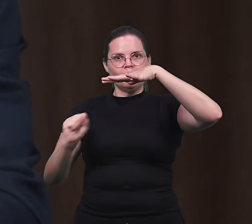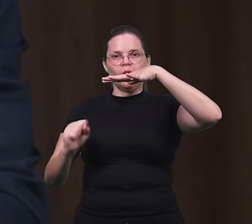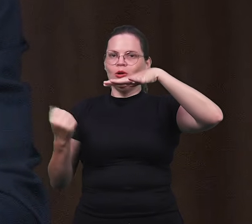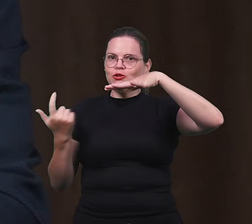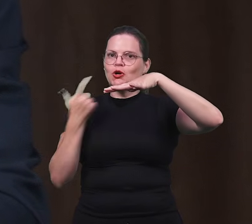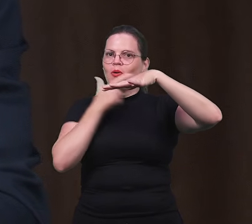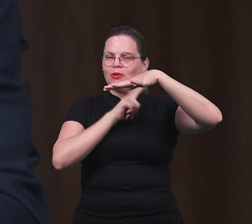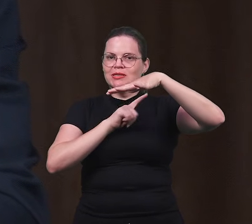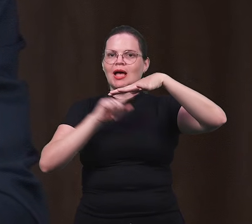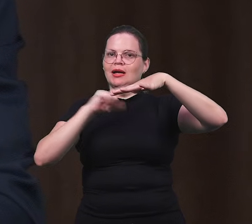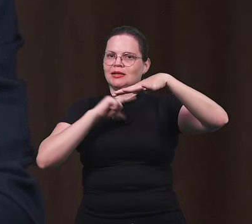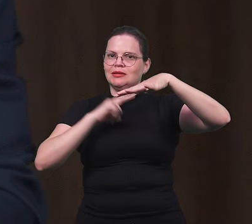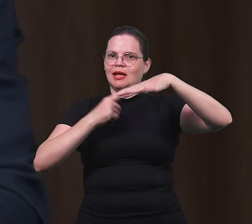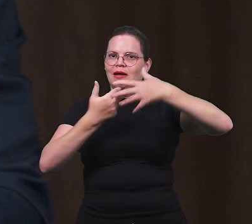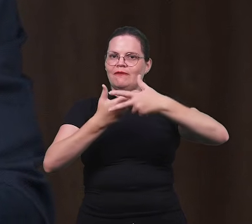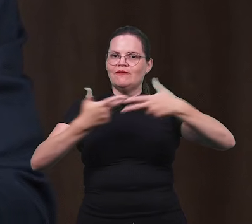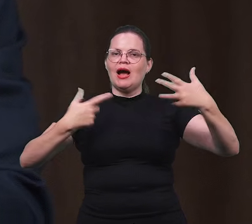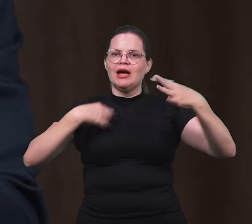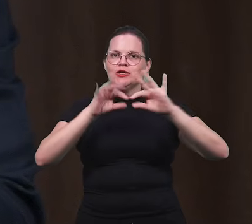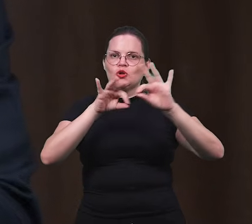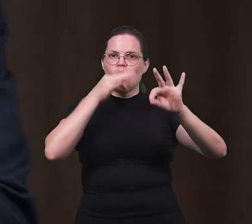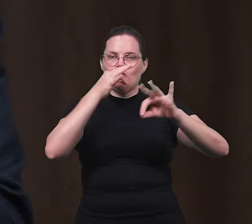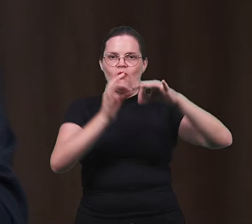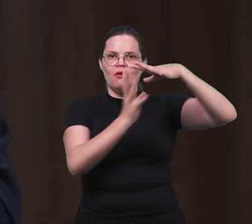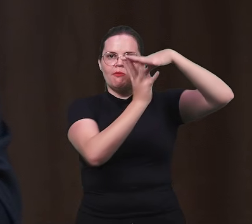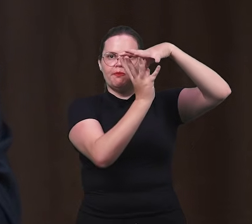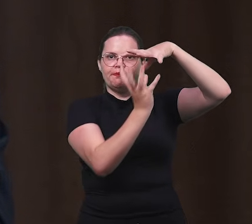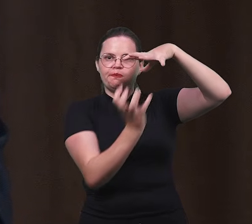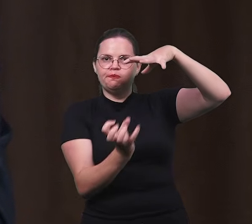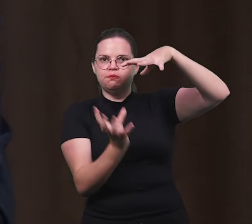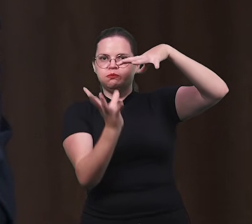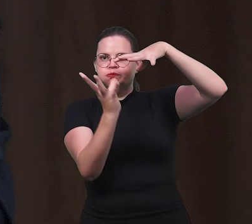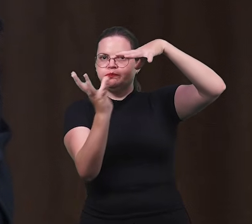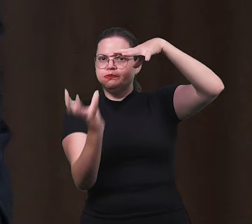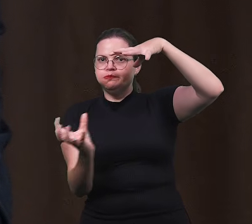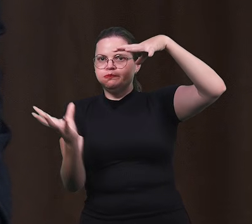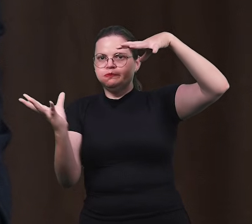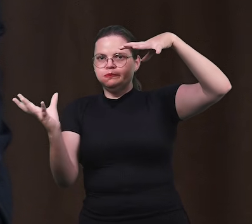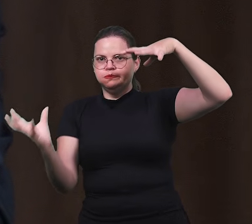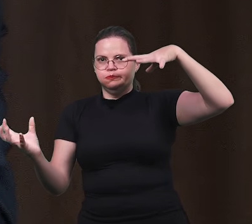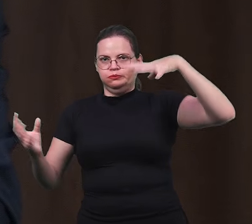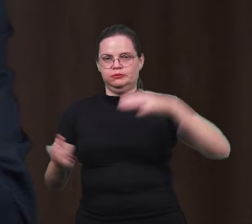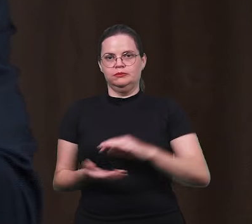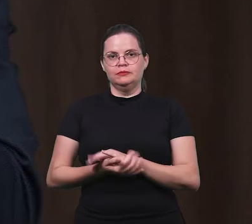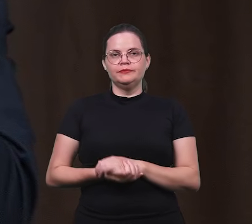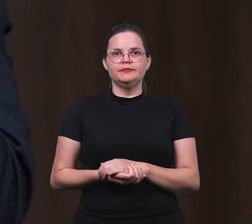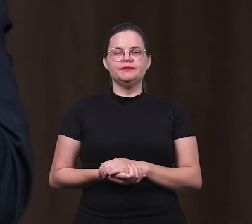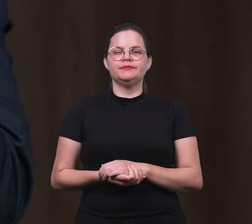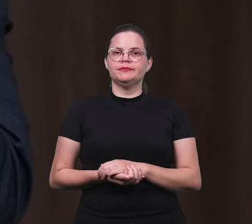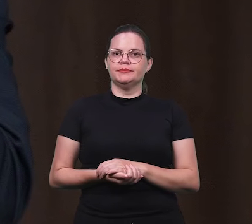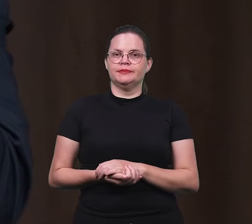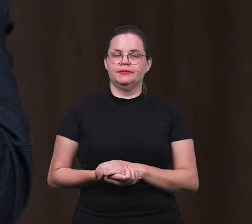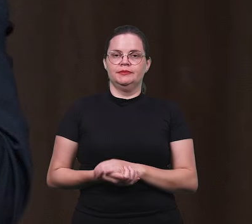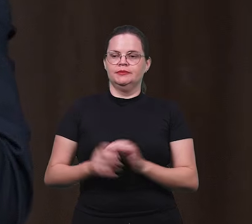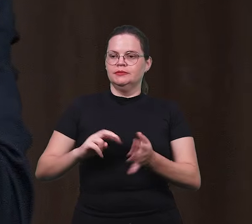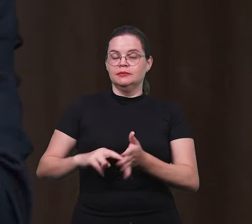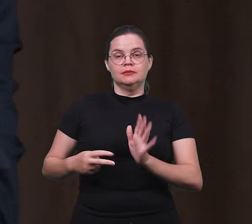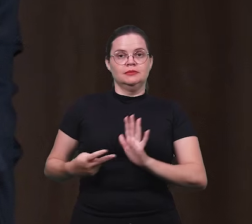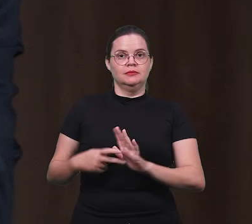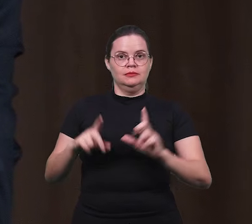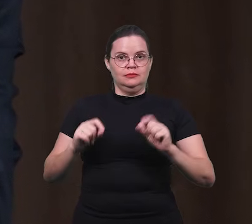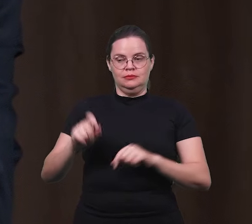frutífera, ela consegue ser frutífera. Então aqui um ponto importante que o Senhor está mostrando, que